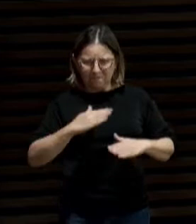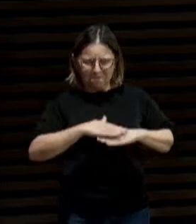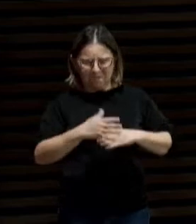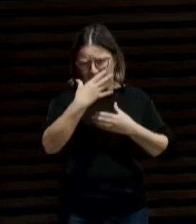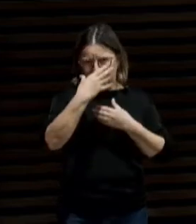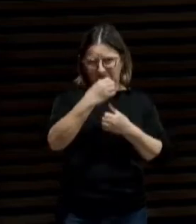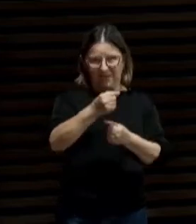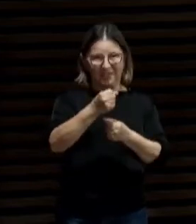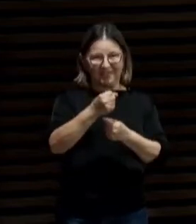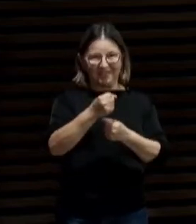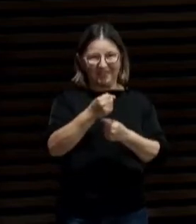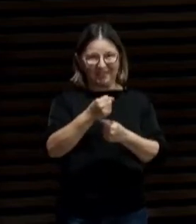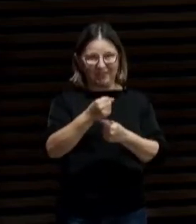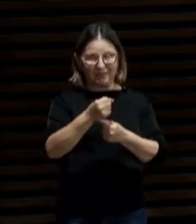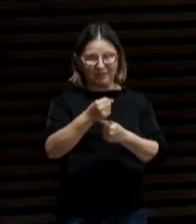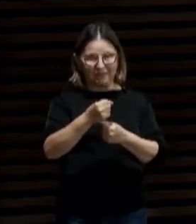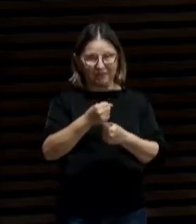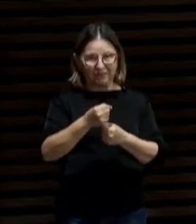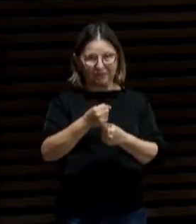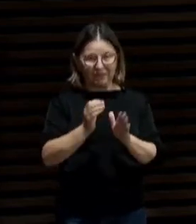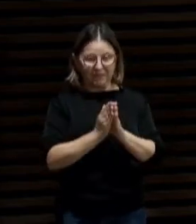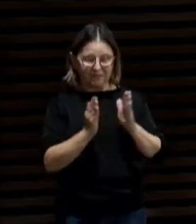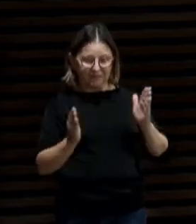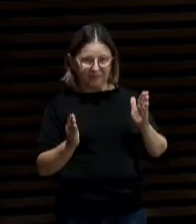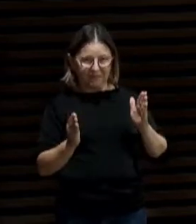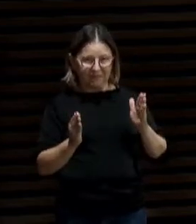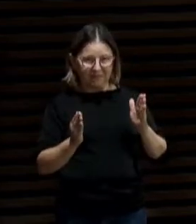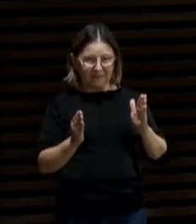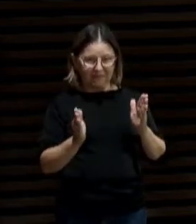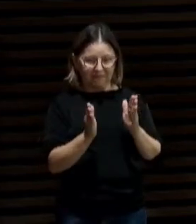fortes e o intervalo entre uma contração e outra é mais curto.